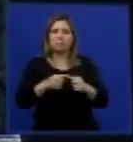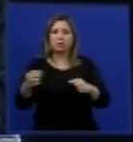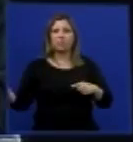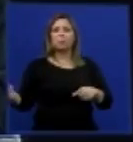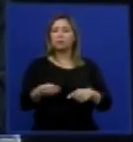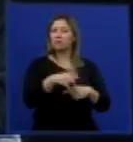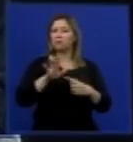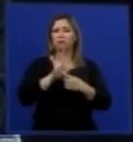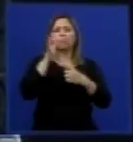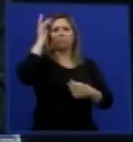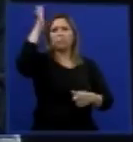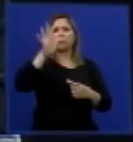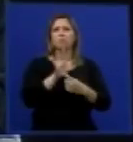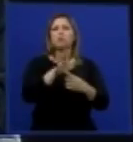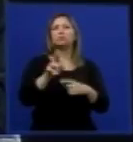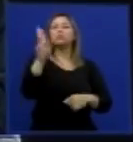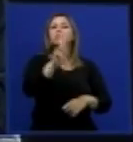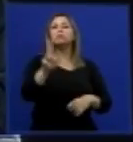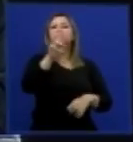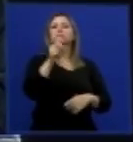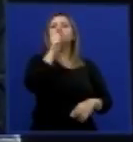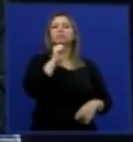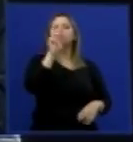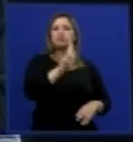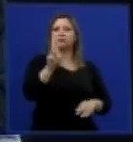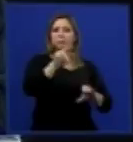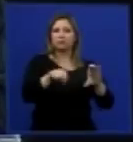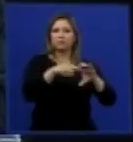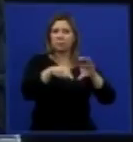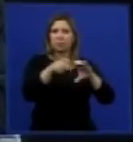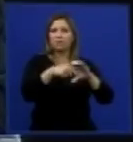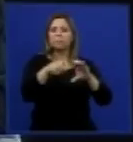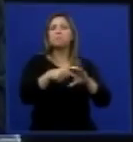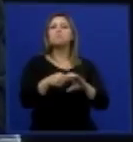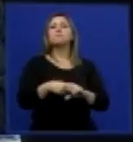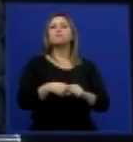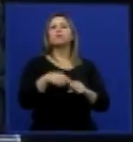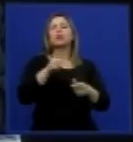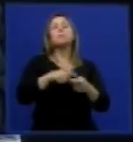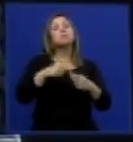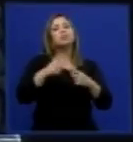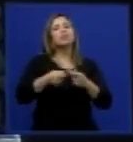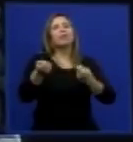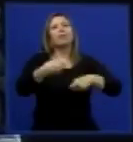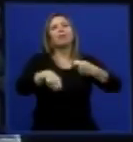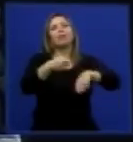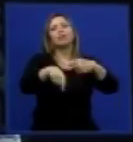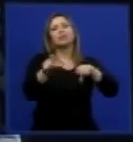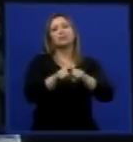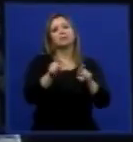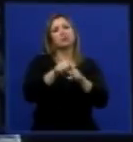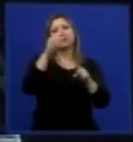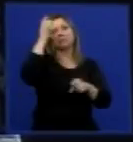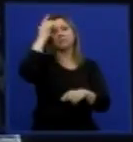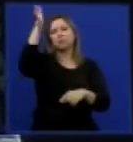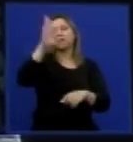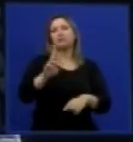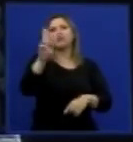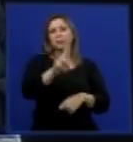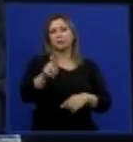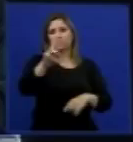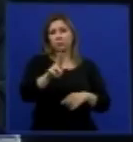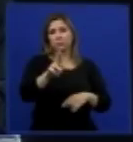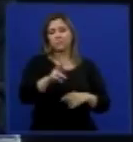comprovado que a utilização de pneu usado nacional para obtenção de carcaça é economicamente inviável Face às nossas condições de uso